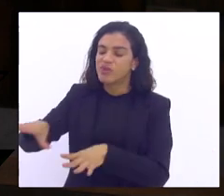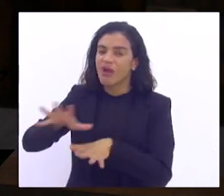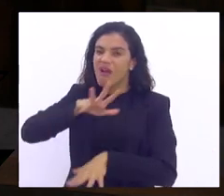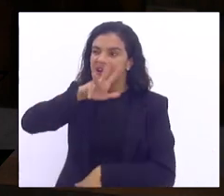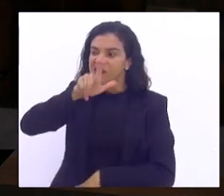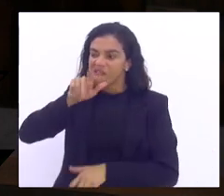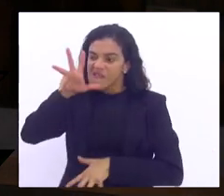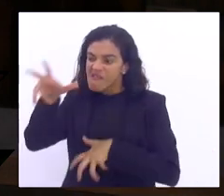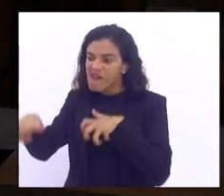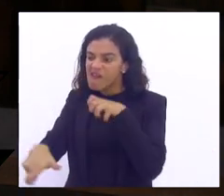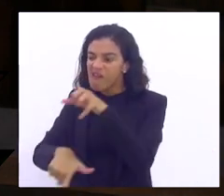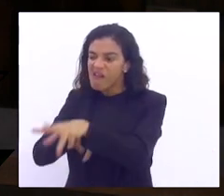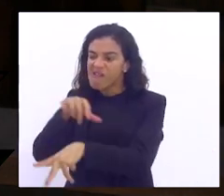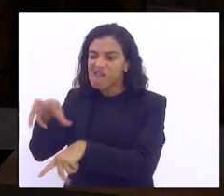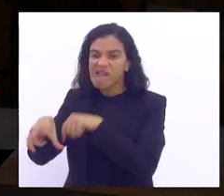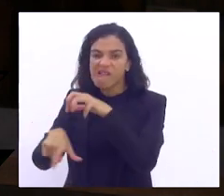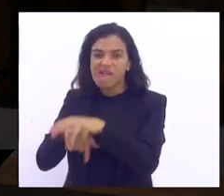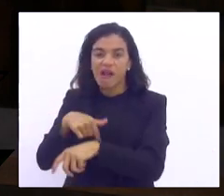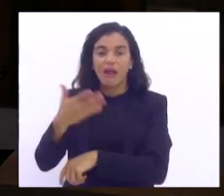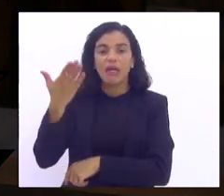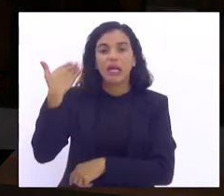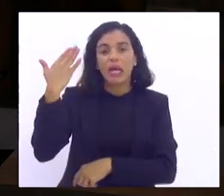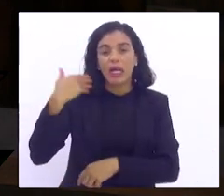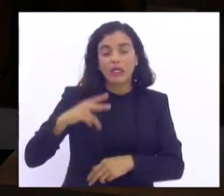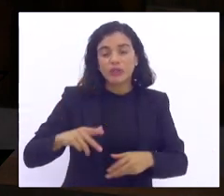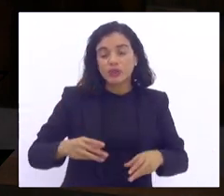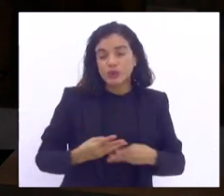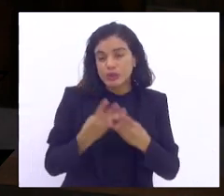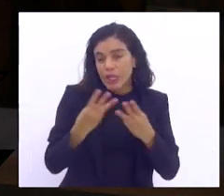Judeus, um dia, não tiveram valor comunitário.